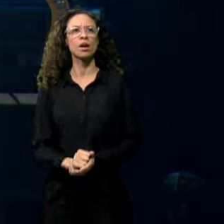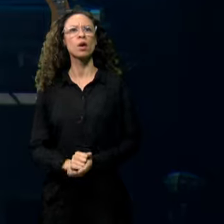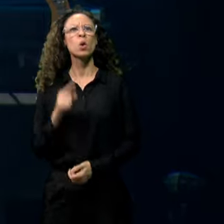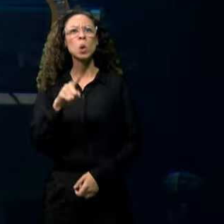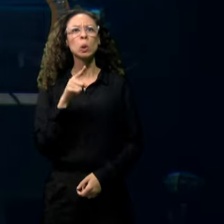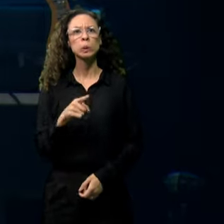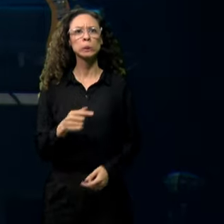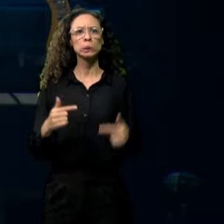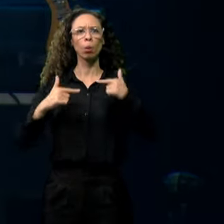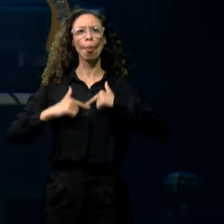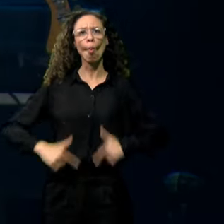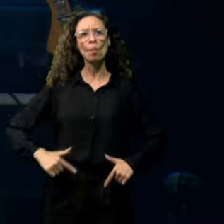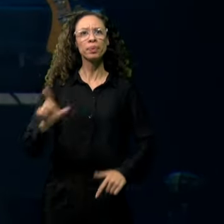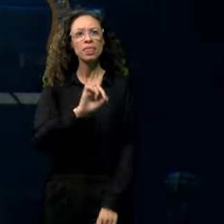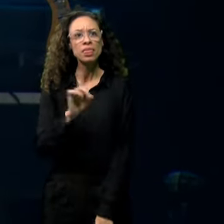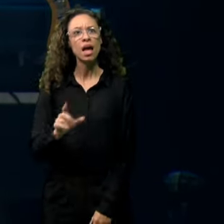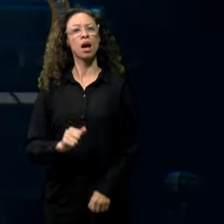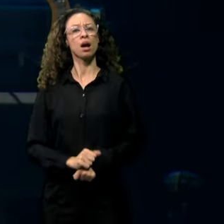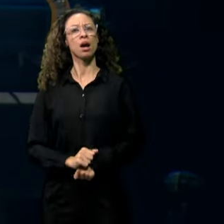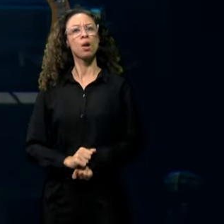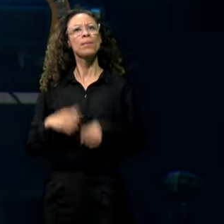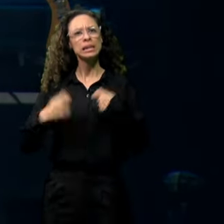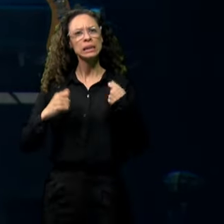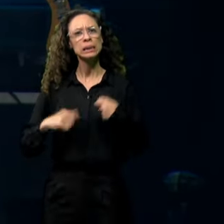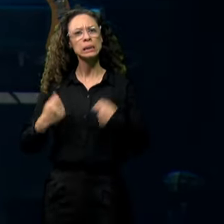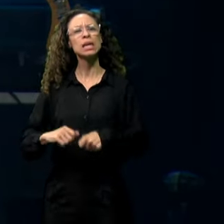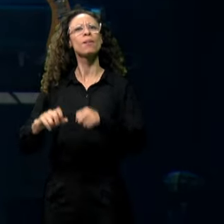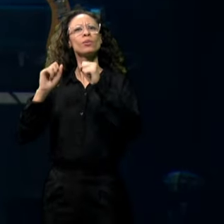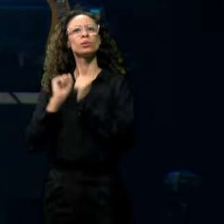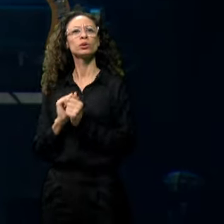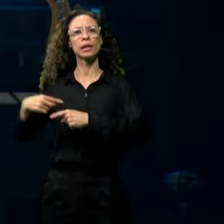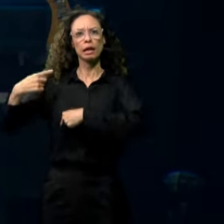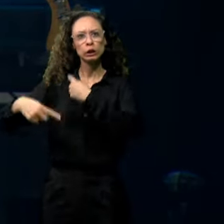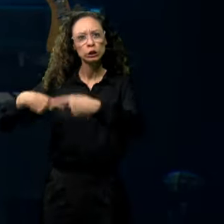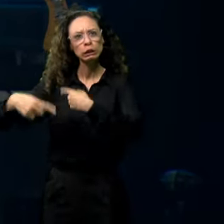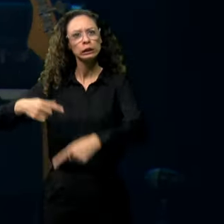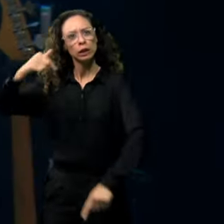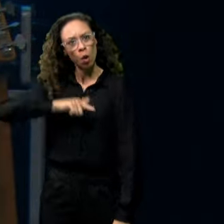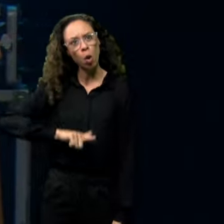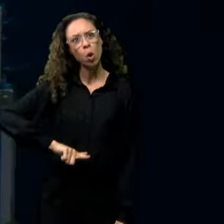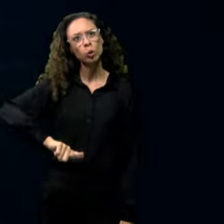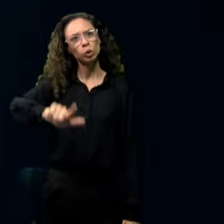mãozinha precisamos deixar o legado em Nossa geração